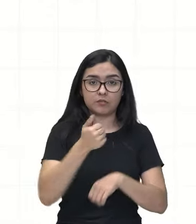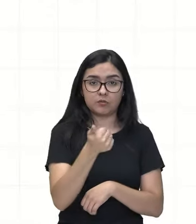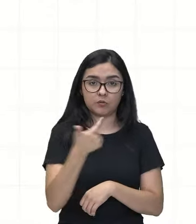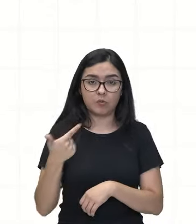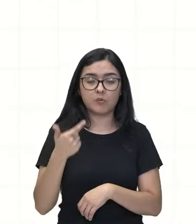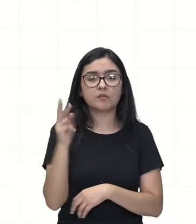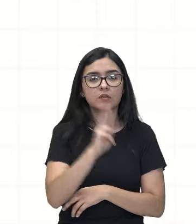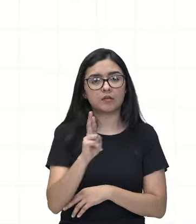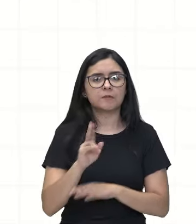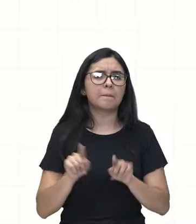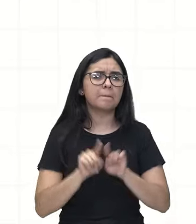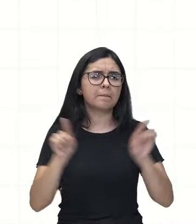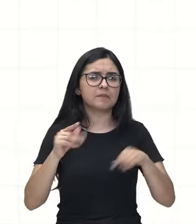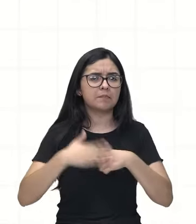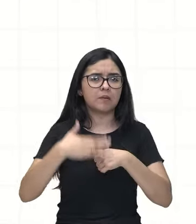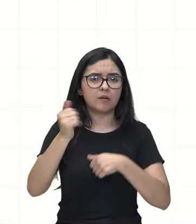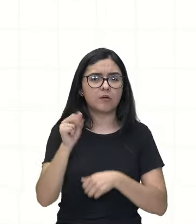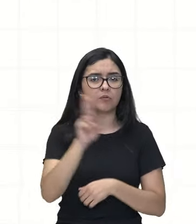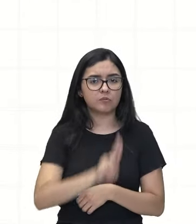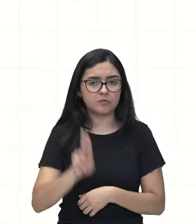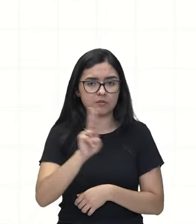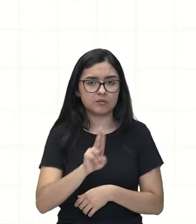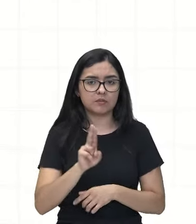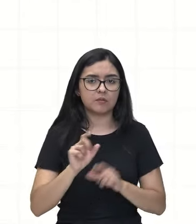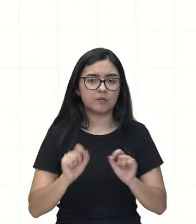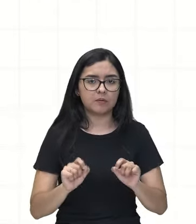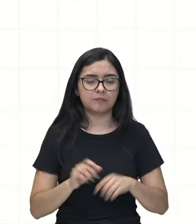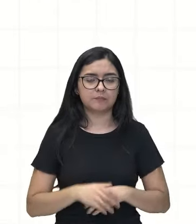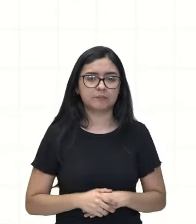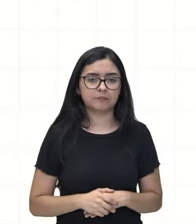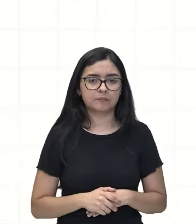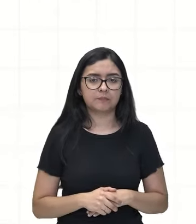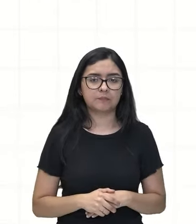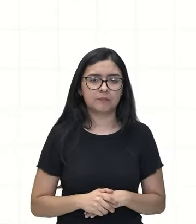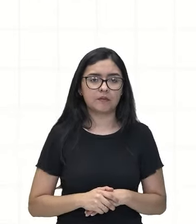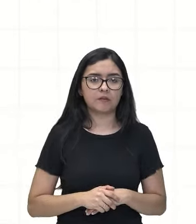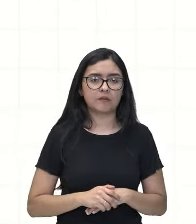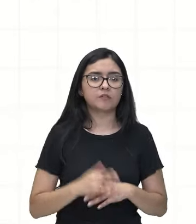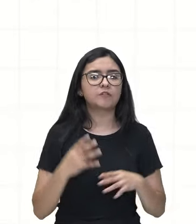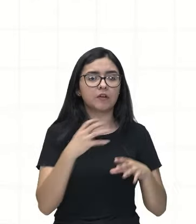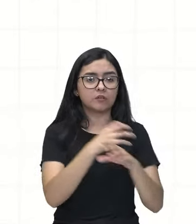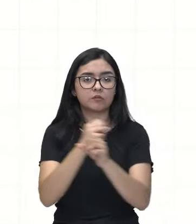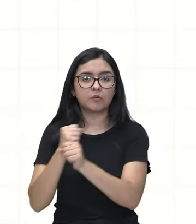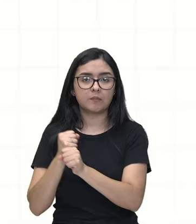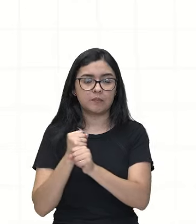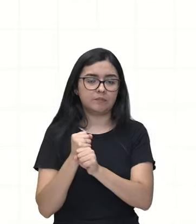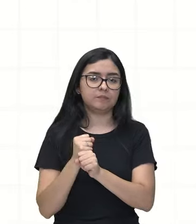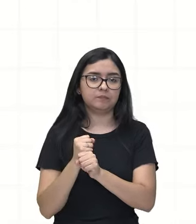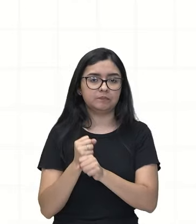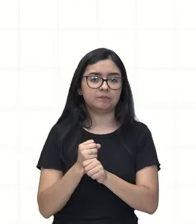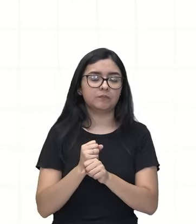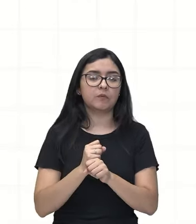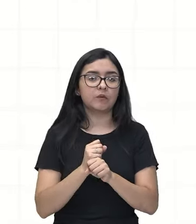resolver utilizando uma soma? Não, vamos resolver essa questão utilizando a ideia de multiplicação, porque